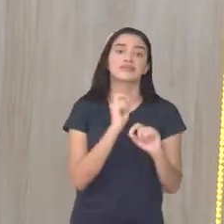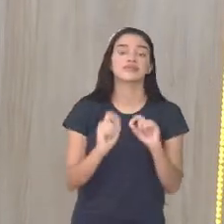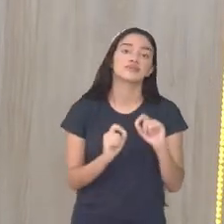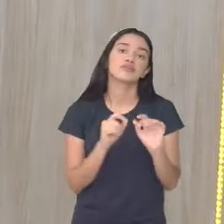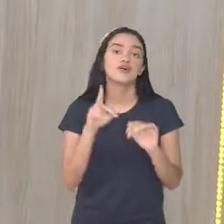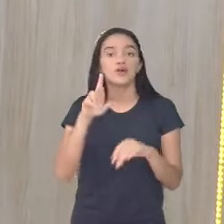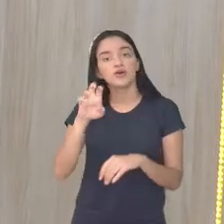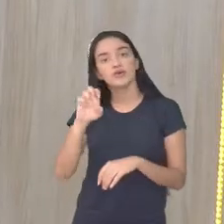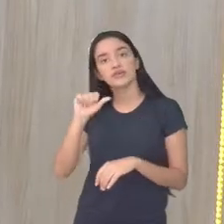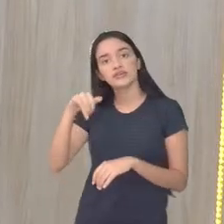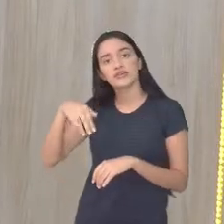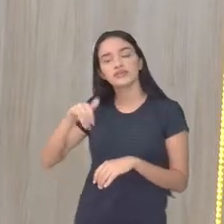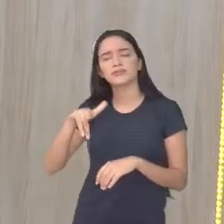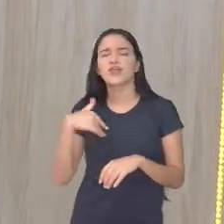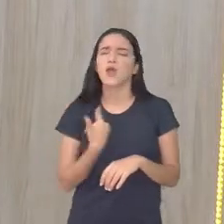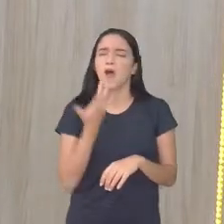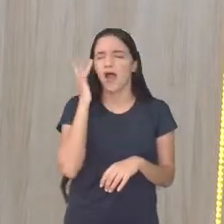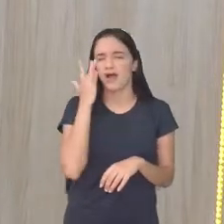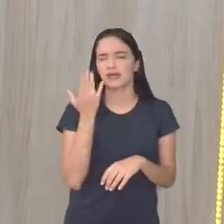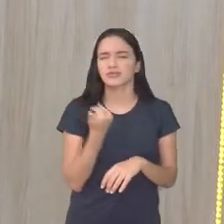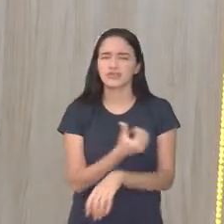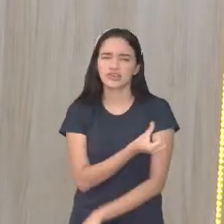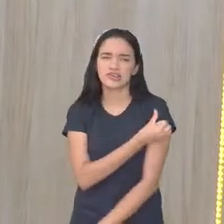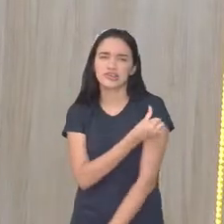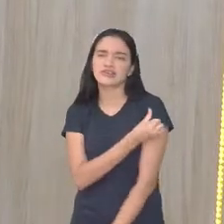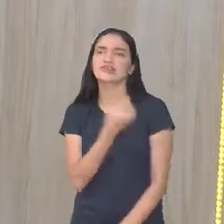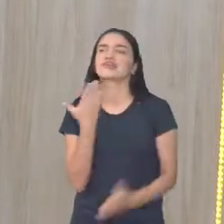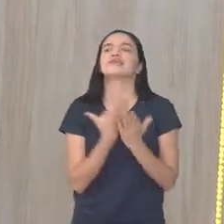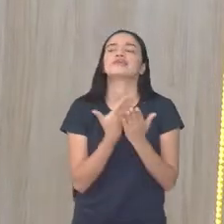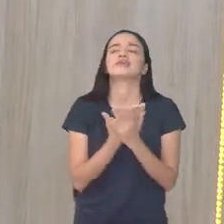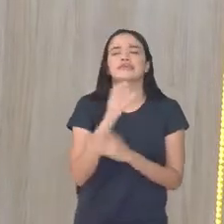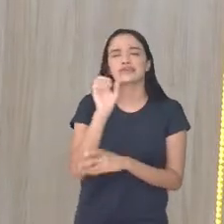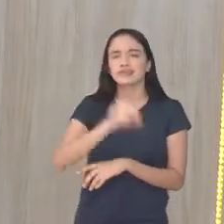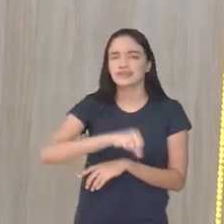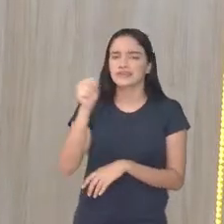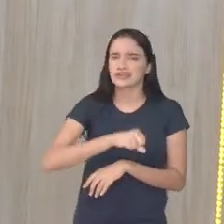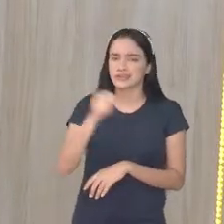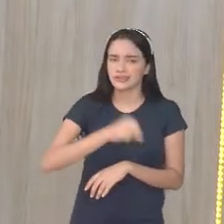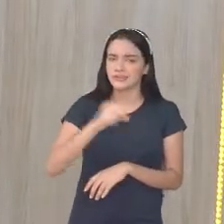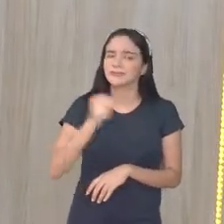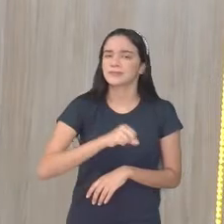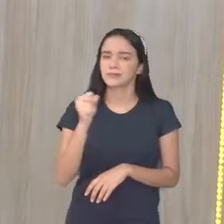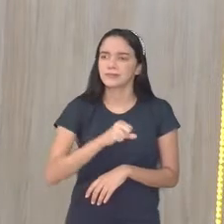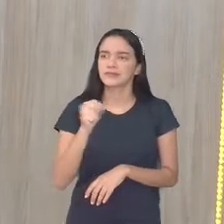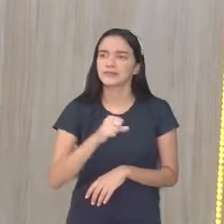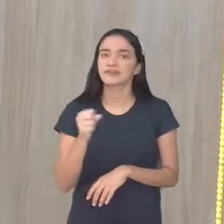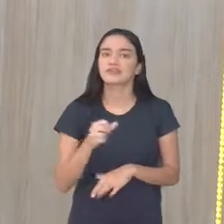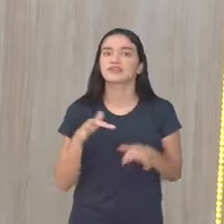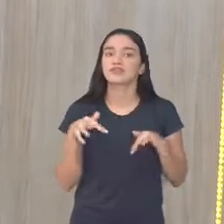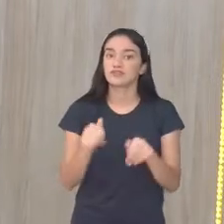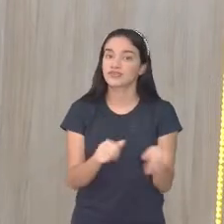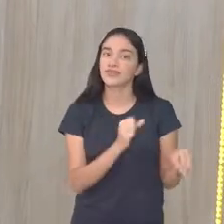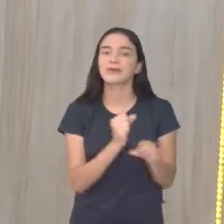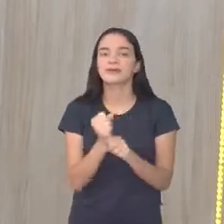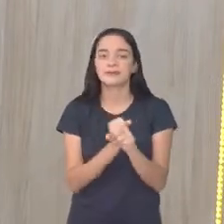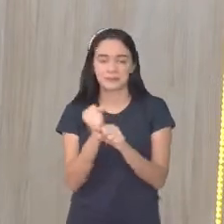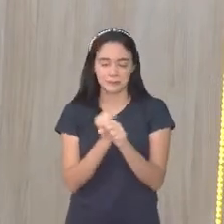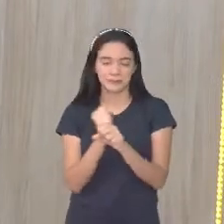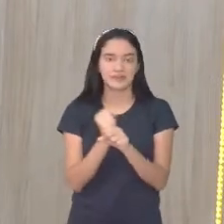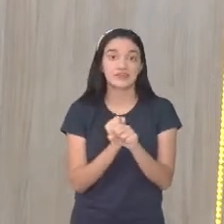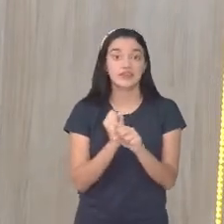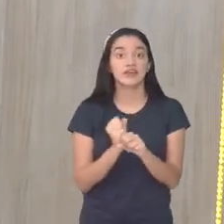que é uma tecnologia que pode ser rudimentar. Né? Essa tecnologia da TV, do satélite, do celular, é